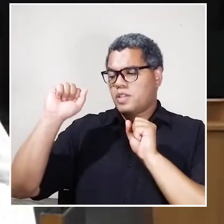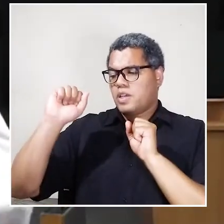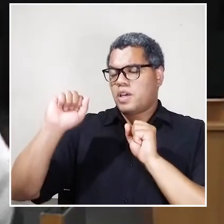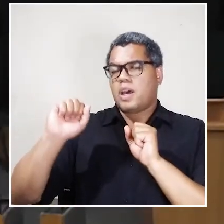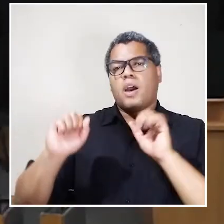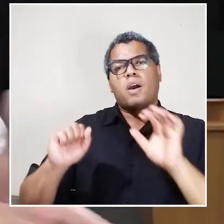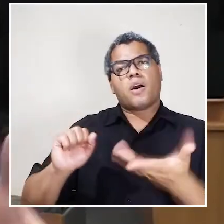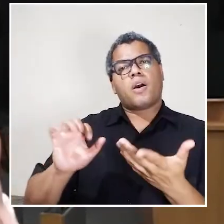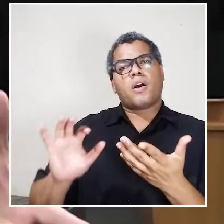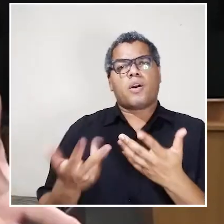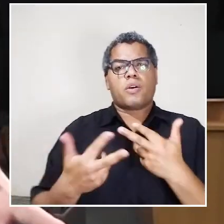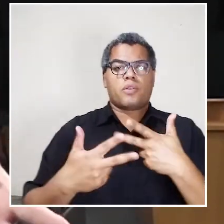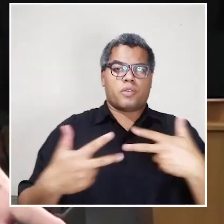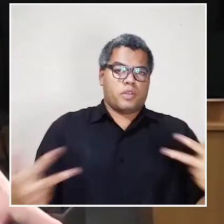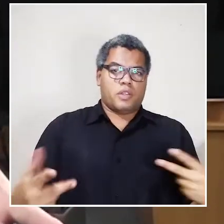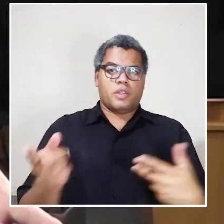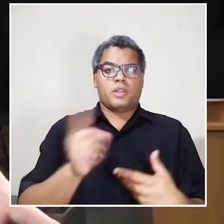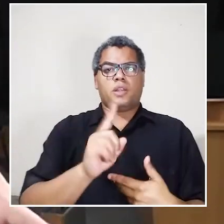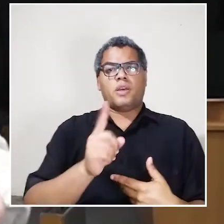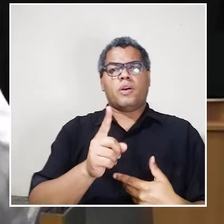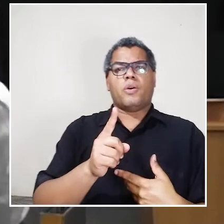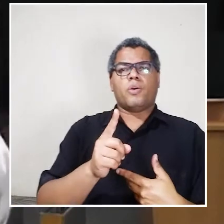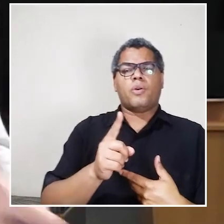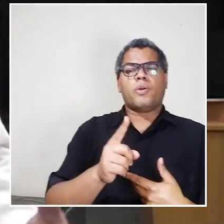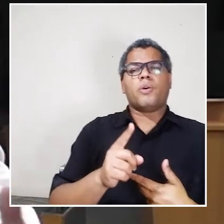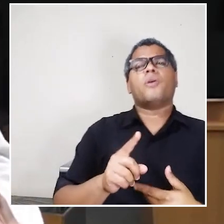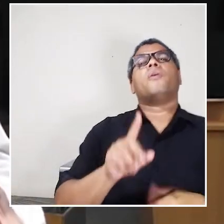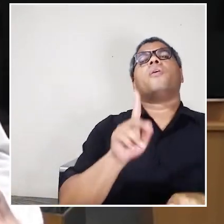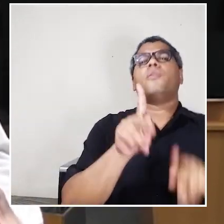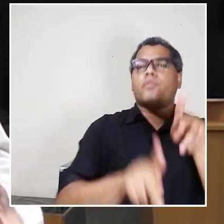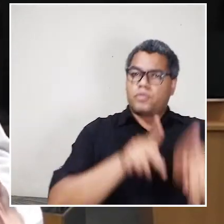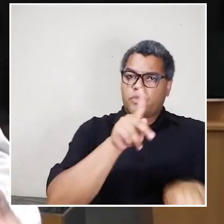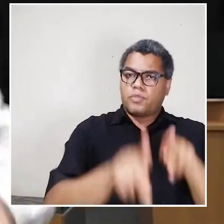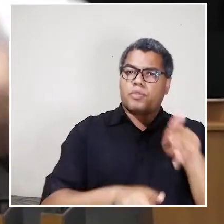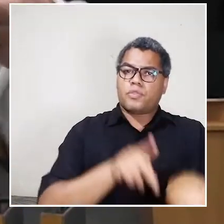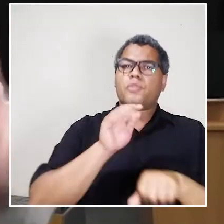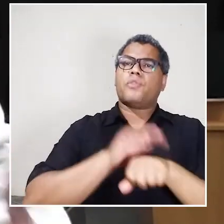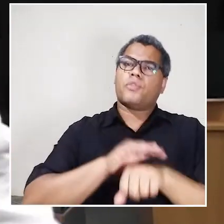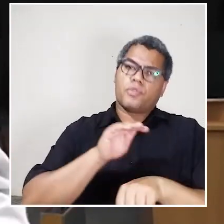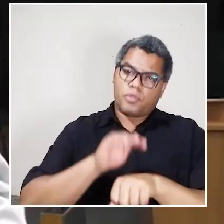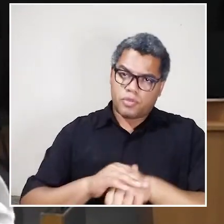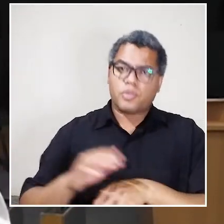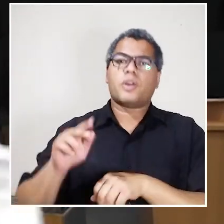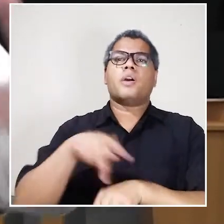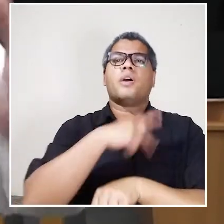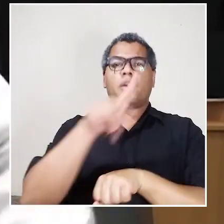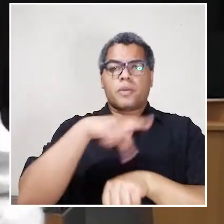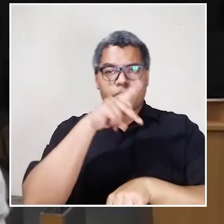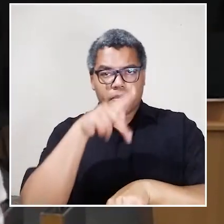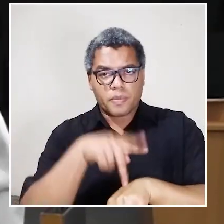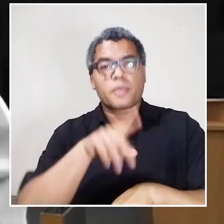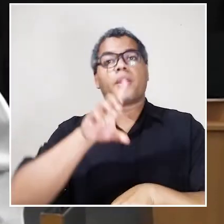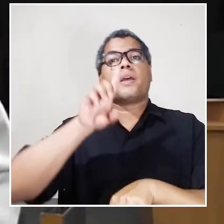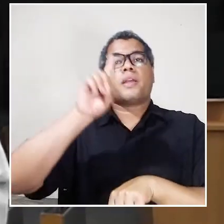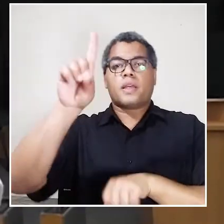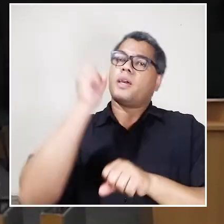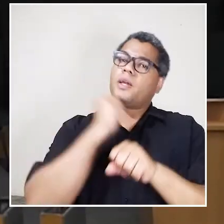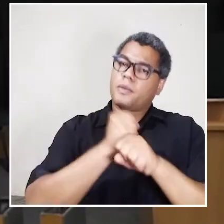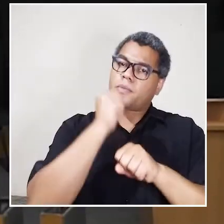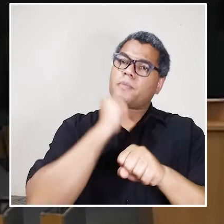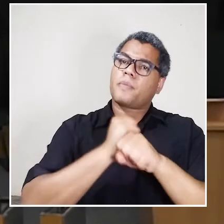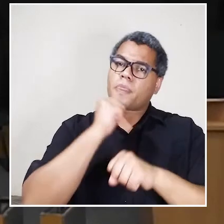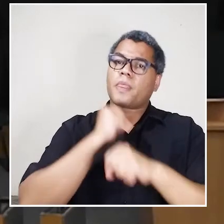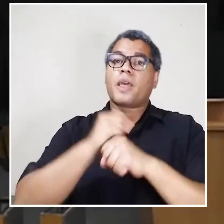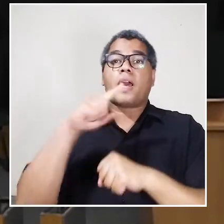fez aliança com gente, com um povo, com a nação que ele mesmo construiu, e